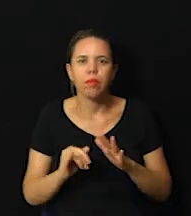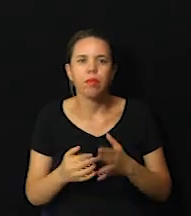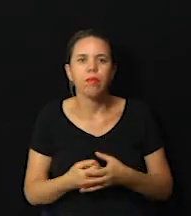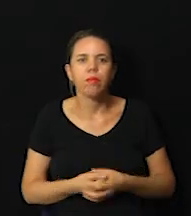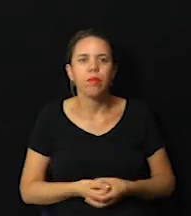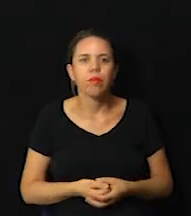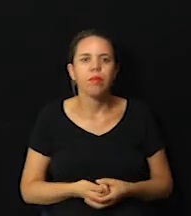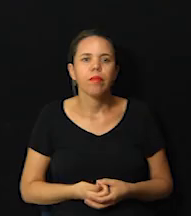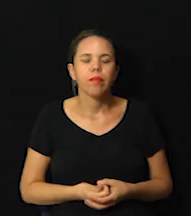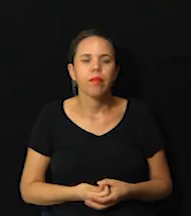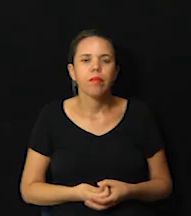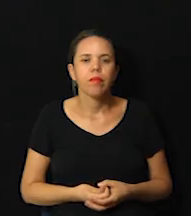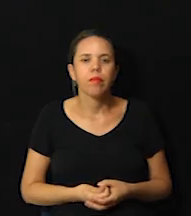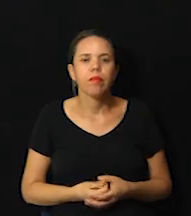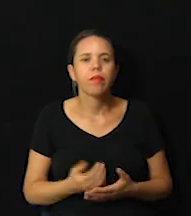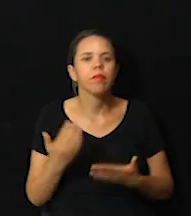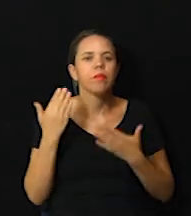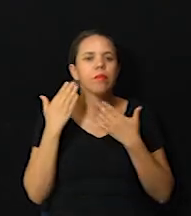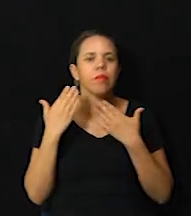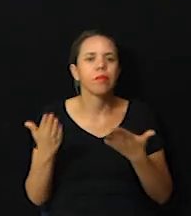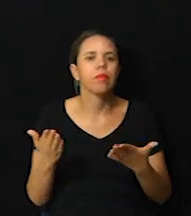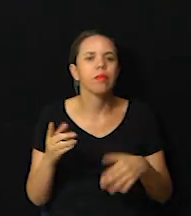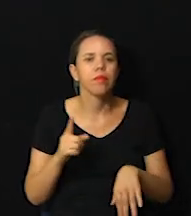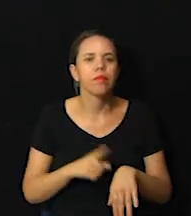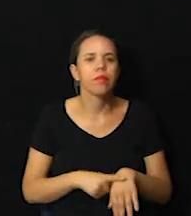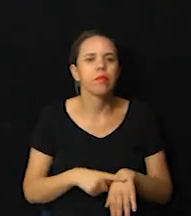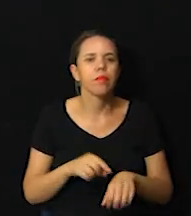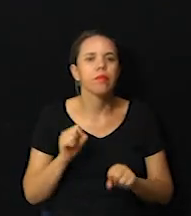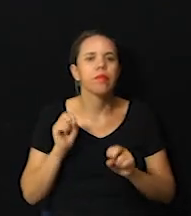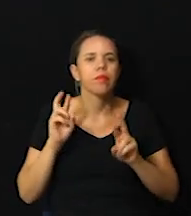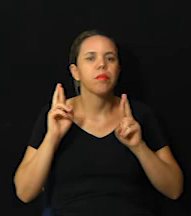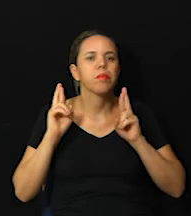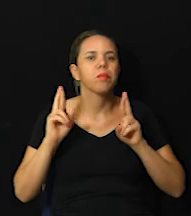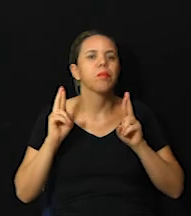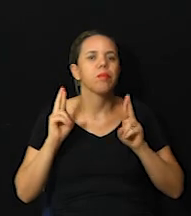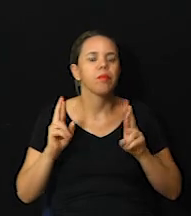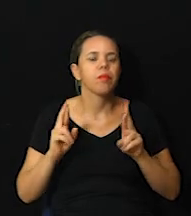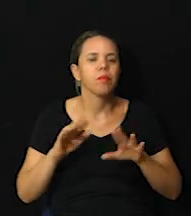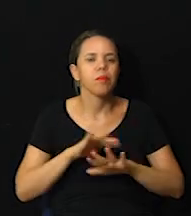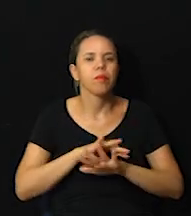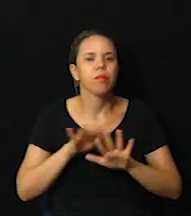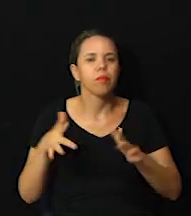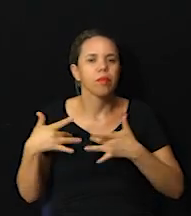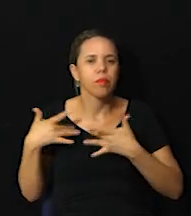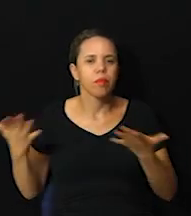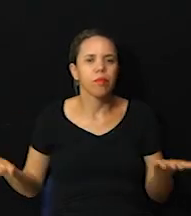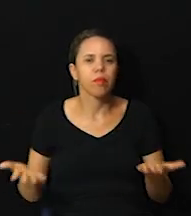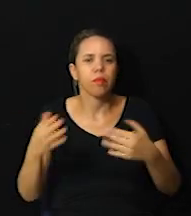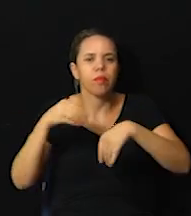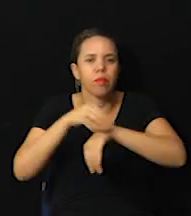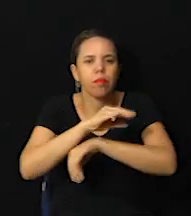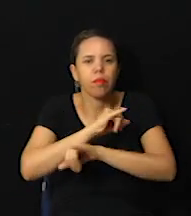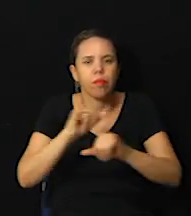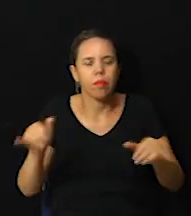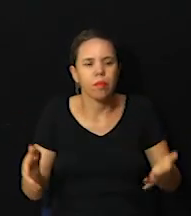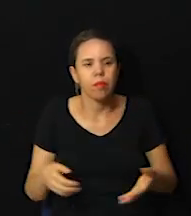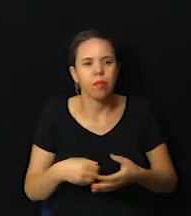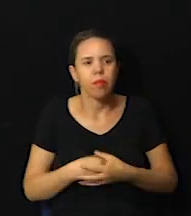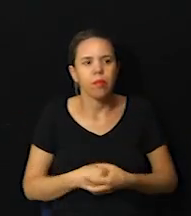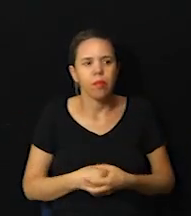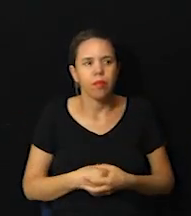instituição. A gente que agradece aqui o seu tempo, a gente espera que o Mãos Solidárias leve